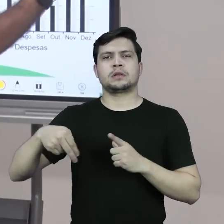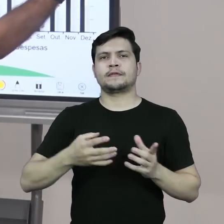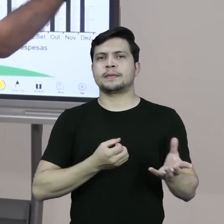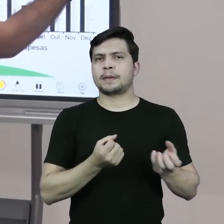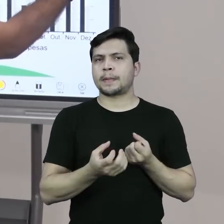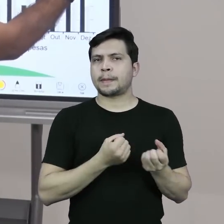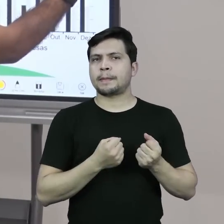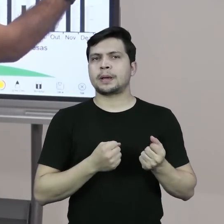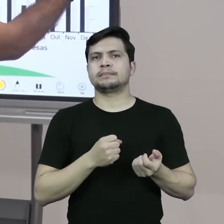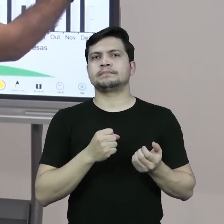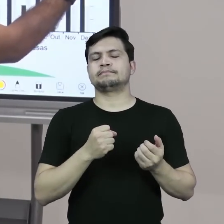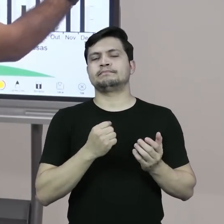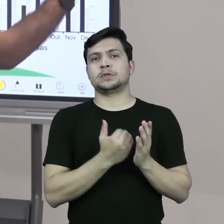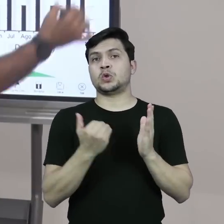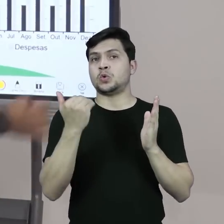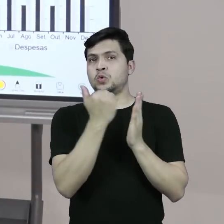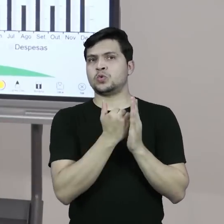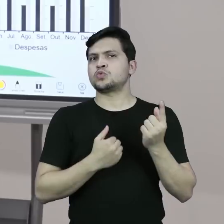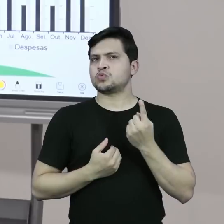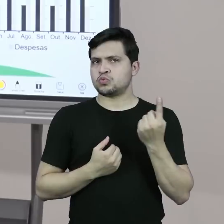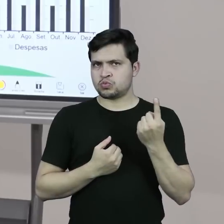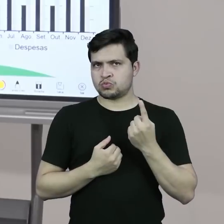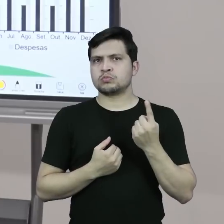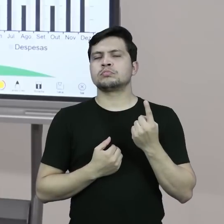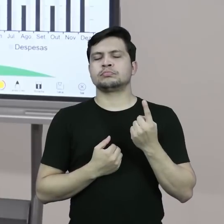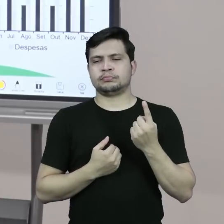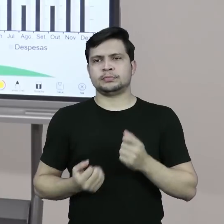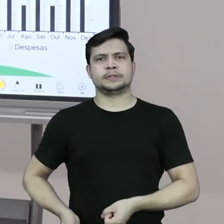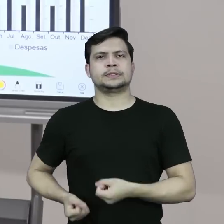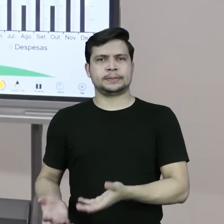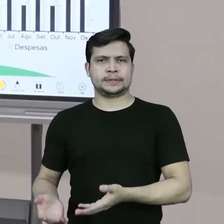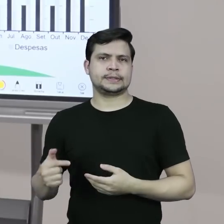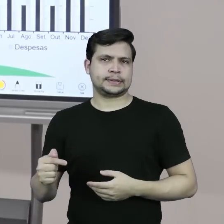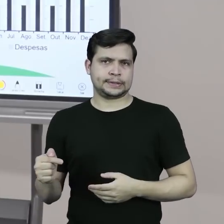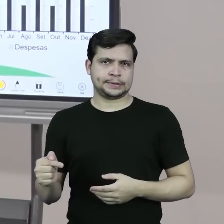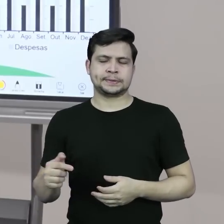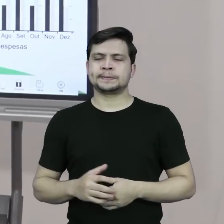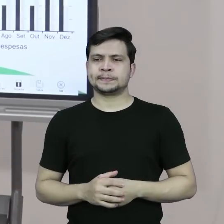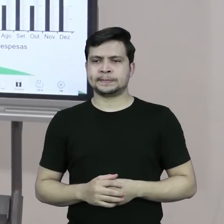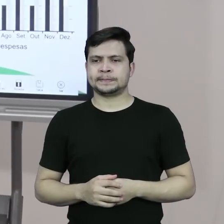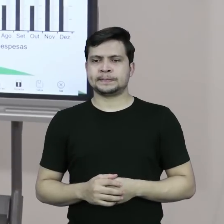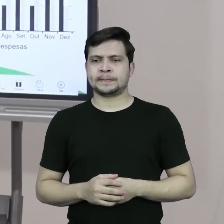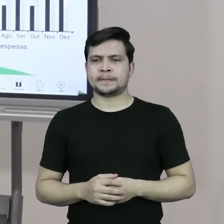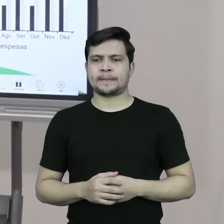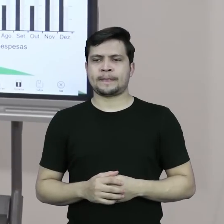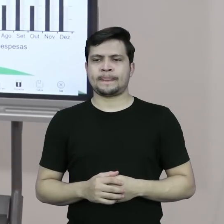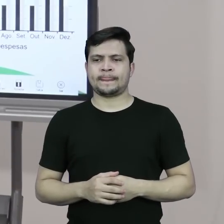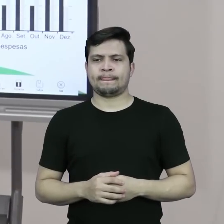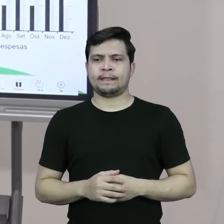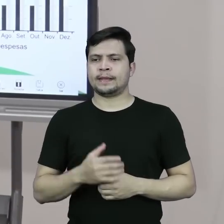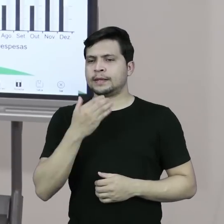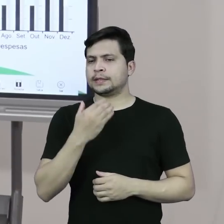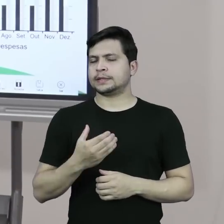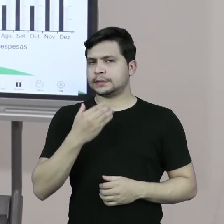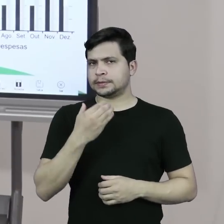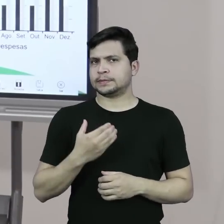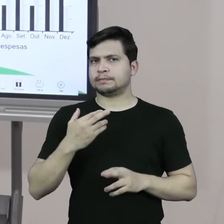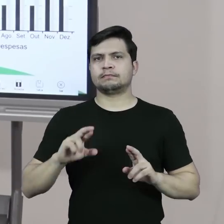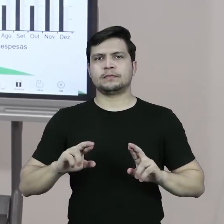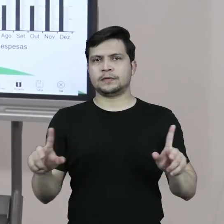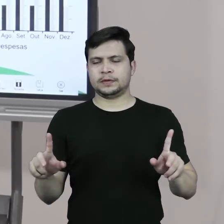não entendi muito bem. Vamos aqui ao nosso exemplo. Eu tenho uma organização de 6 valores em ordem crescente. 6 valores, então, nosso N